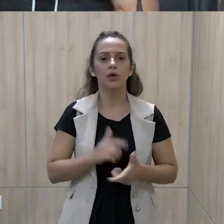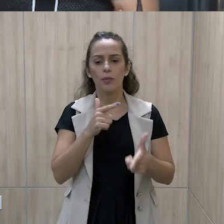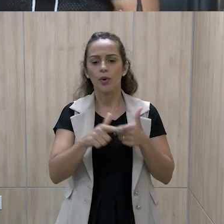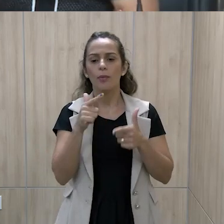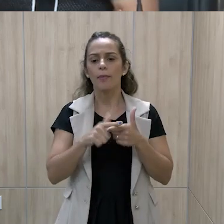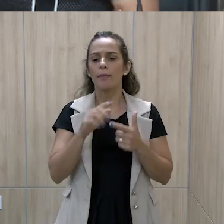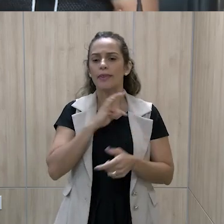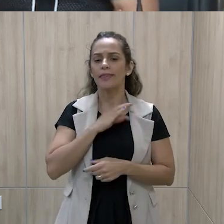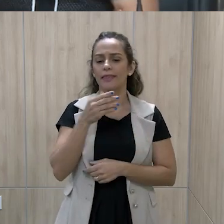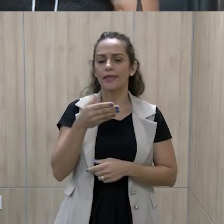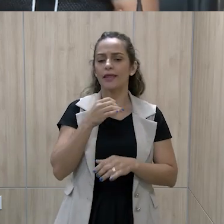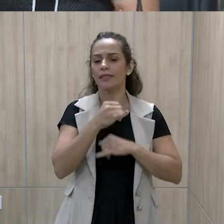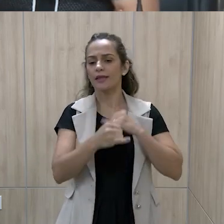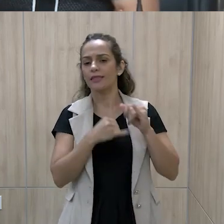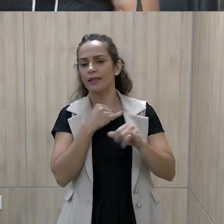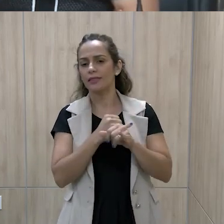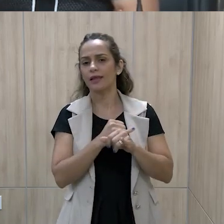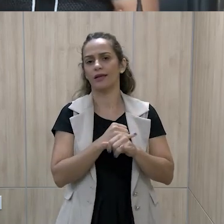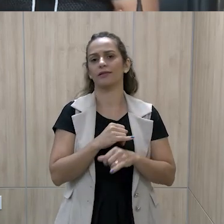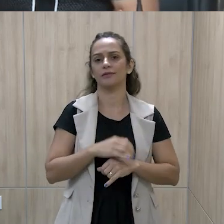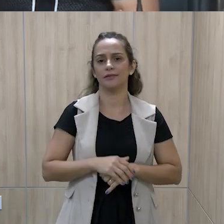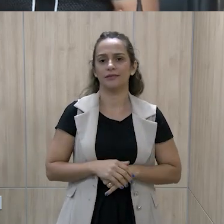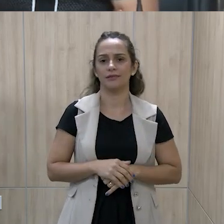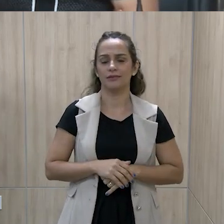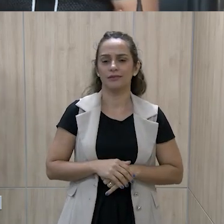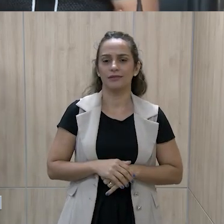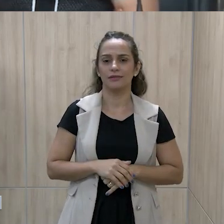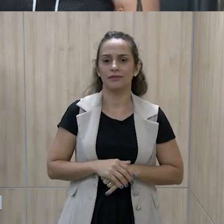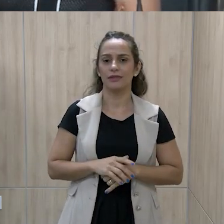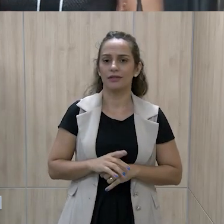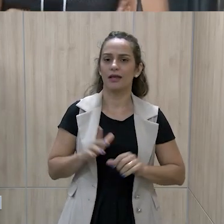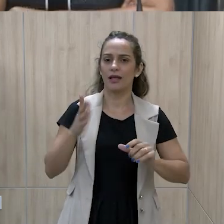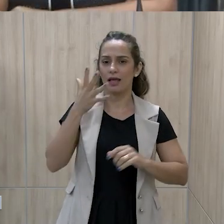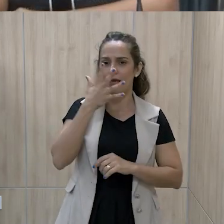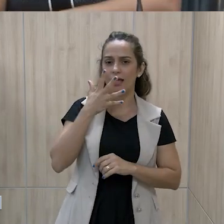opa agora sim